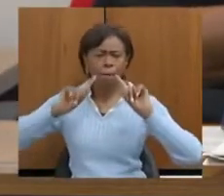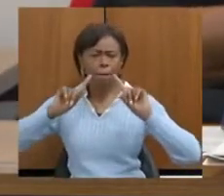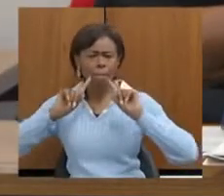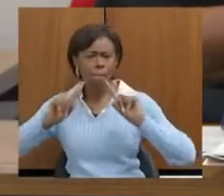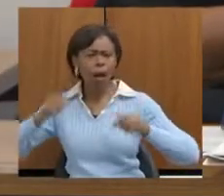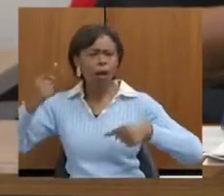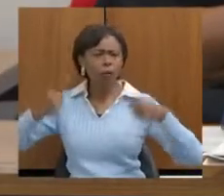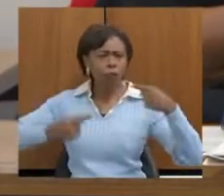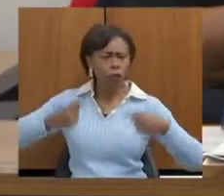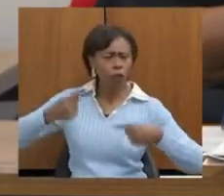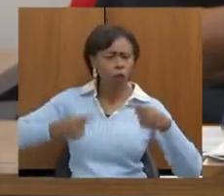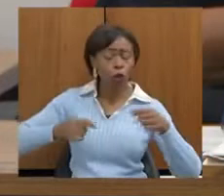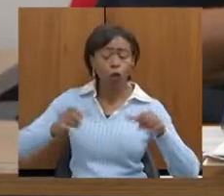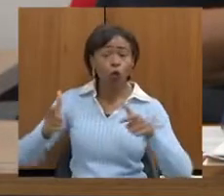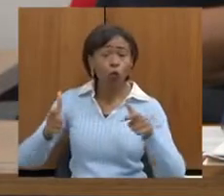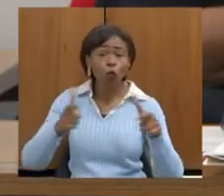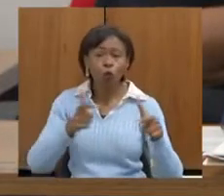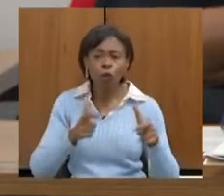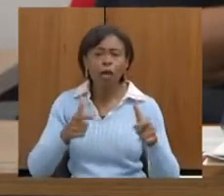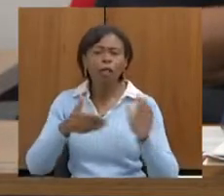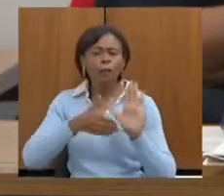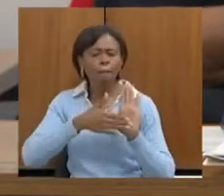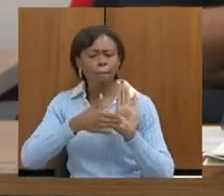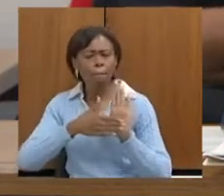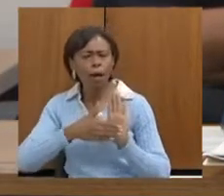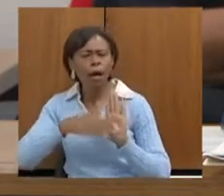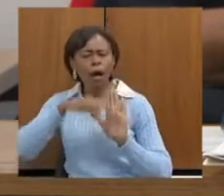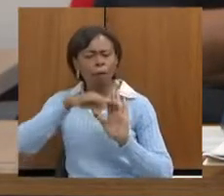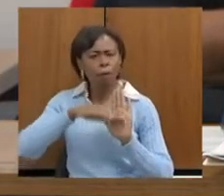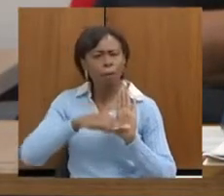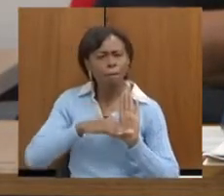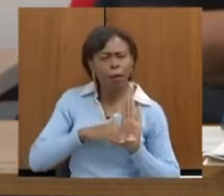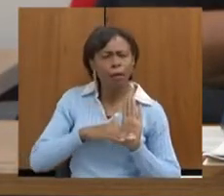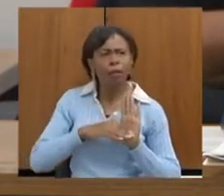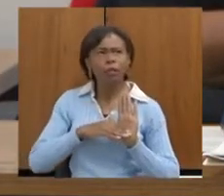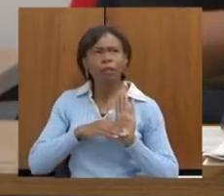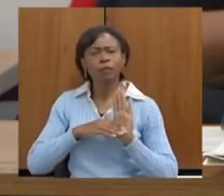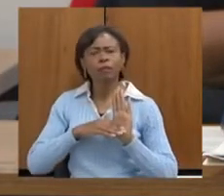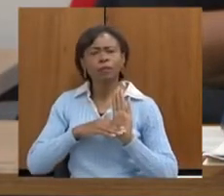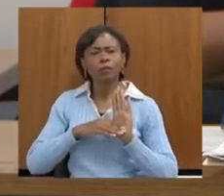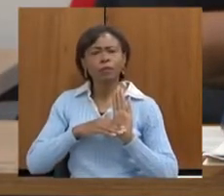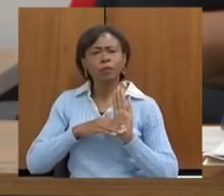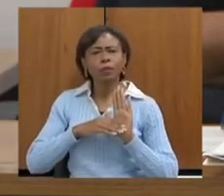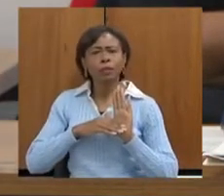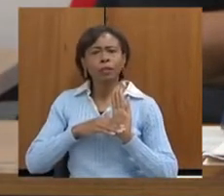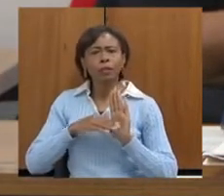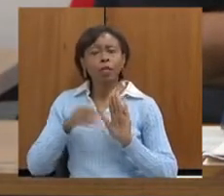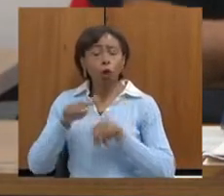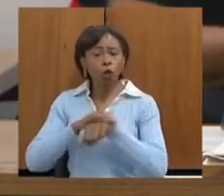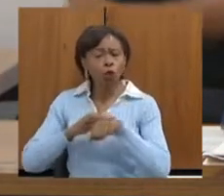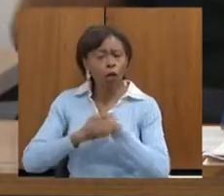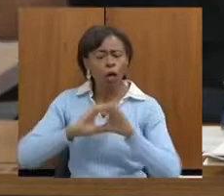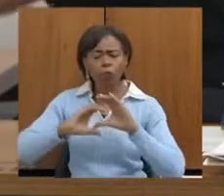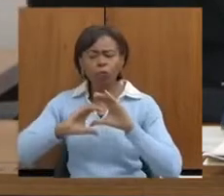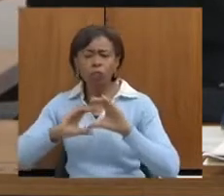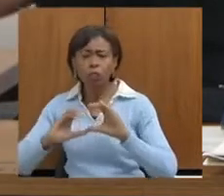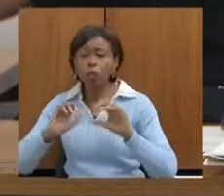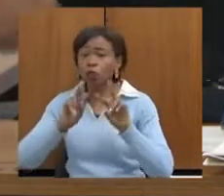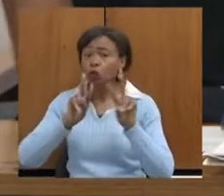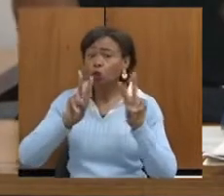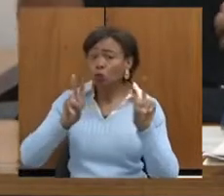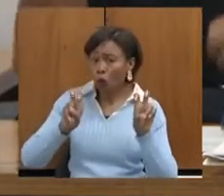de construção de pautas e demandas de de Exposição das